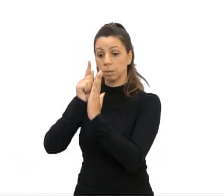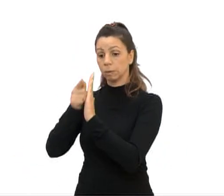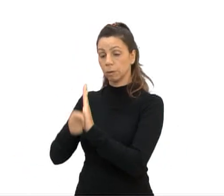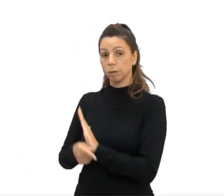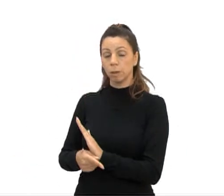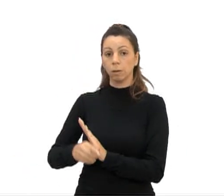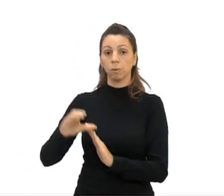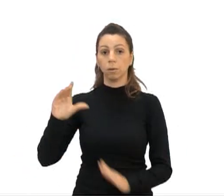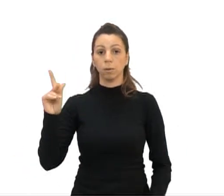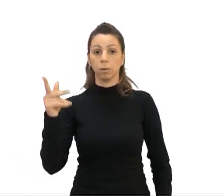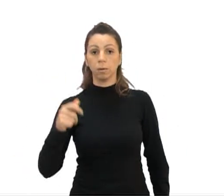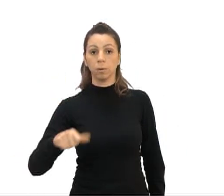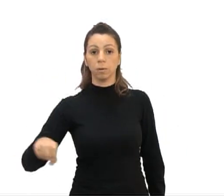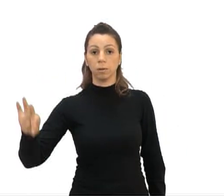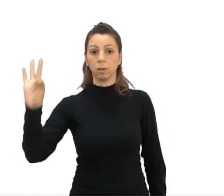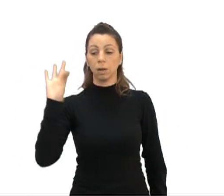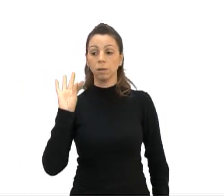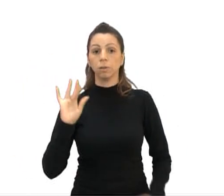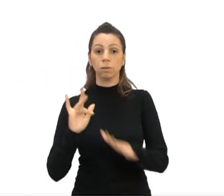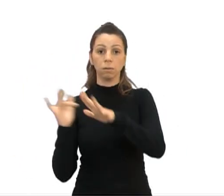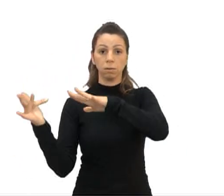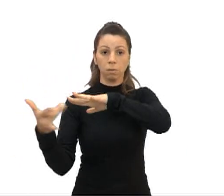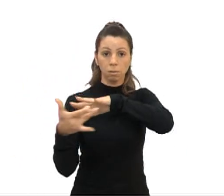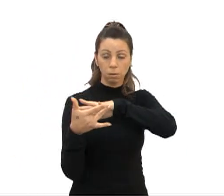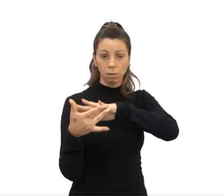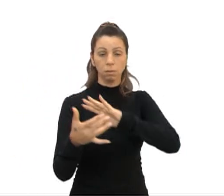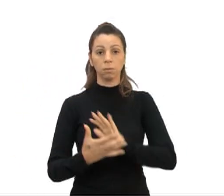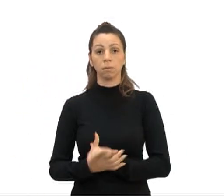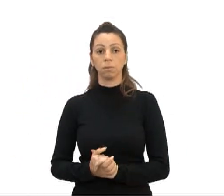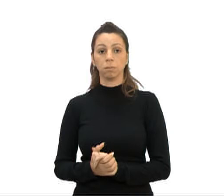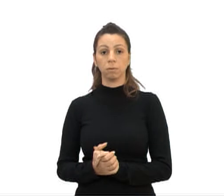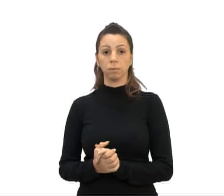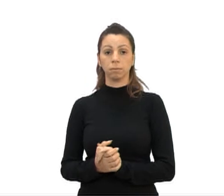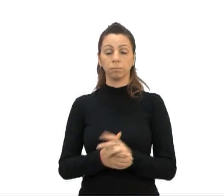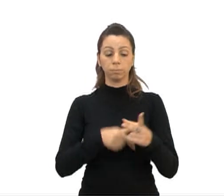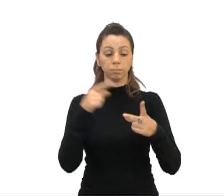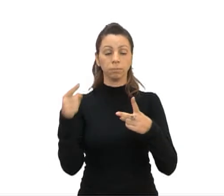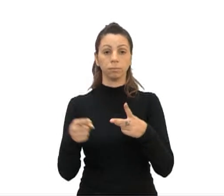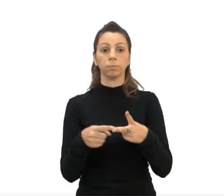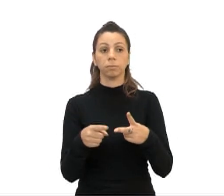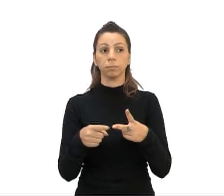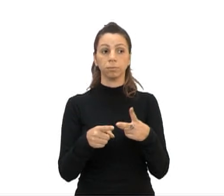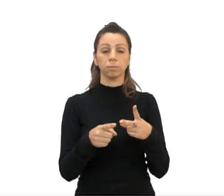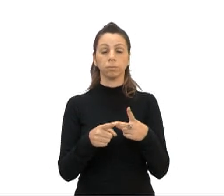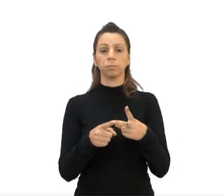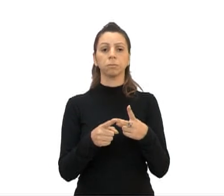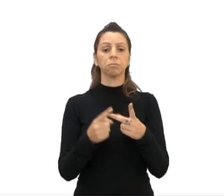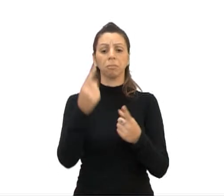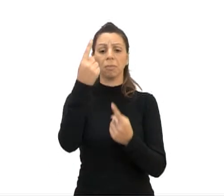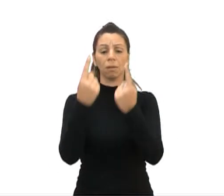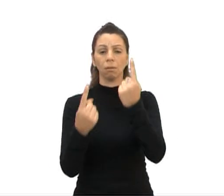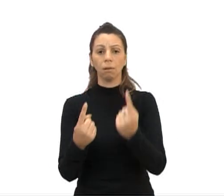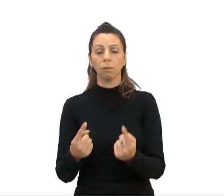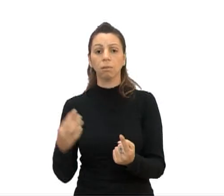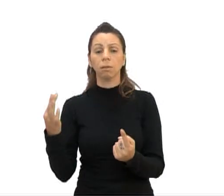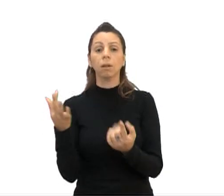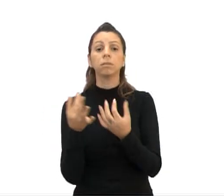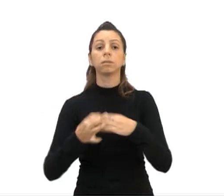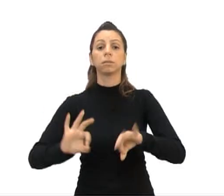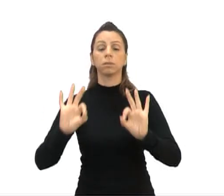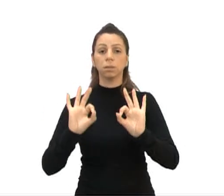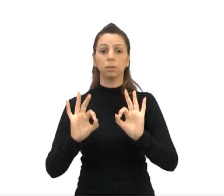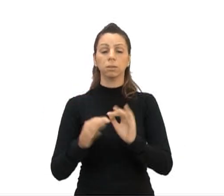rede. Aí pensem um pouquinho quais são essas características. E a segunda, qual delas alternativas está correta? Pensem